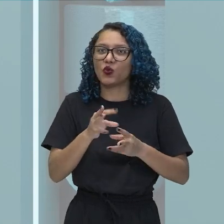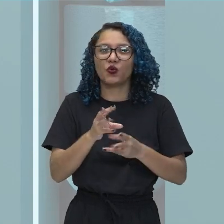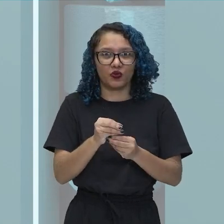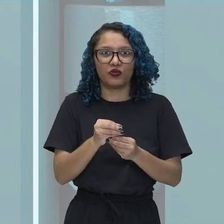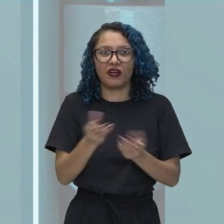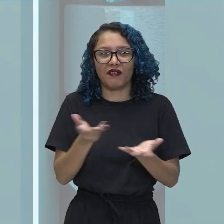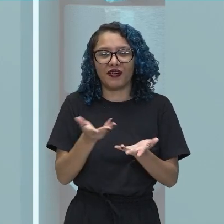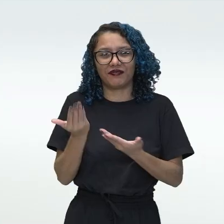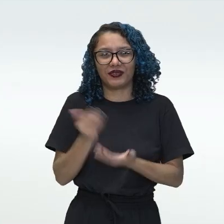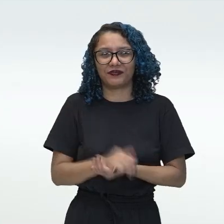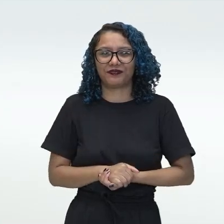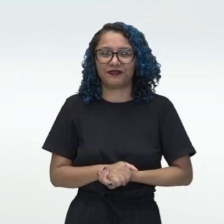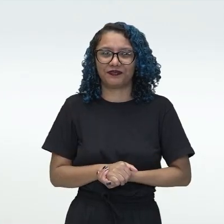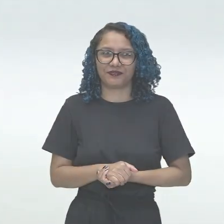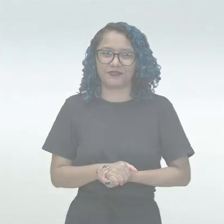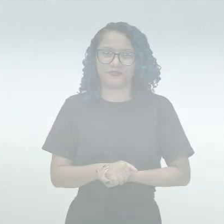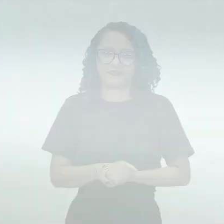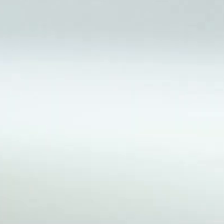aula, vamos a ela.